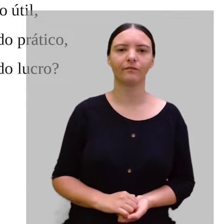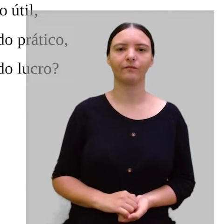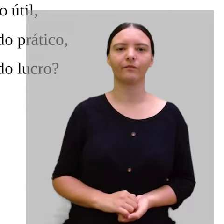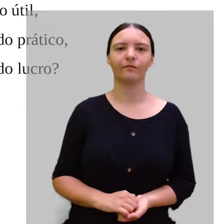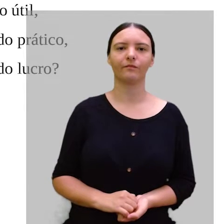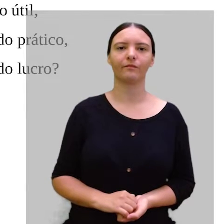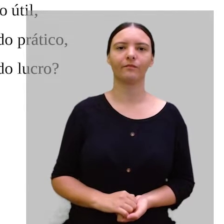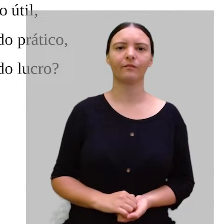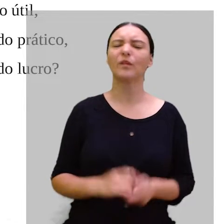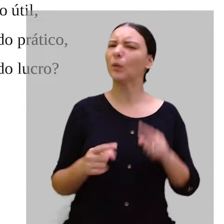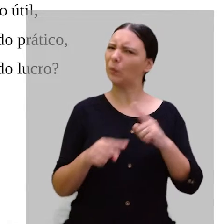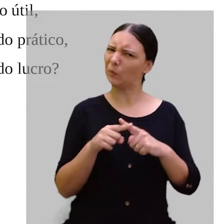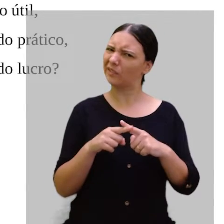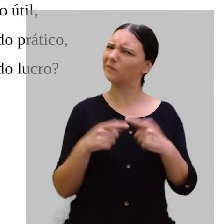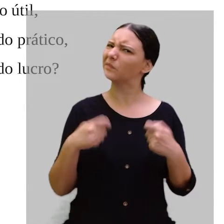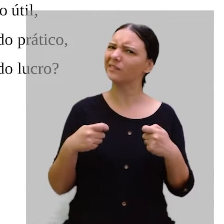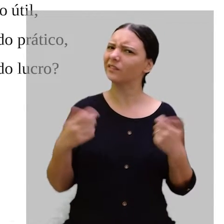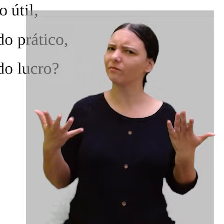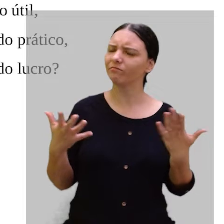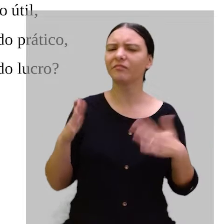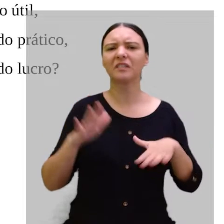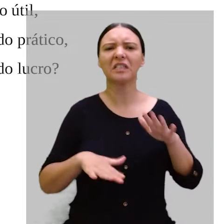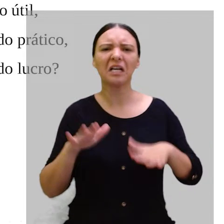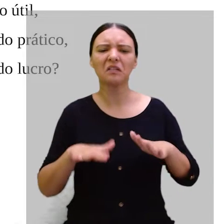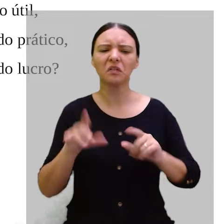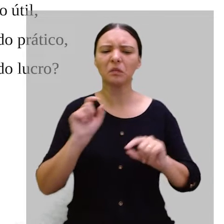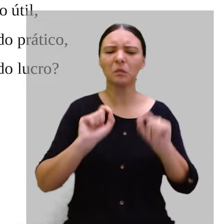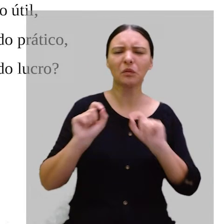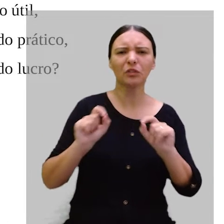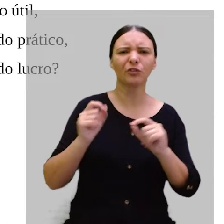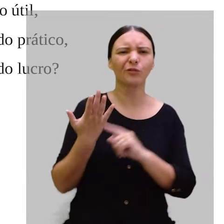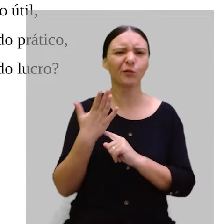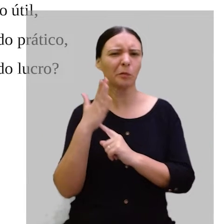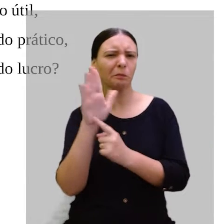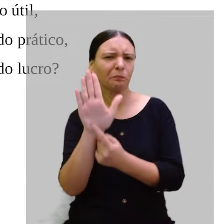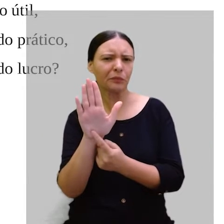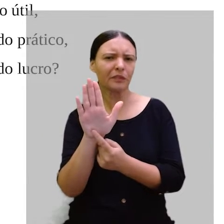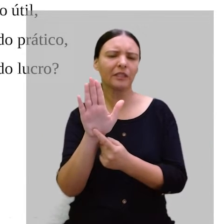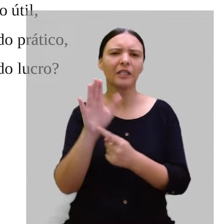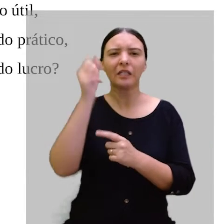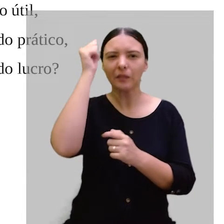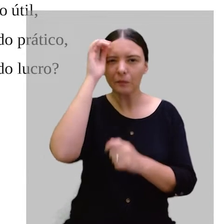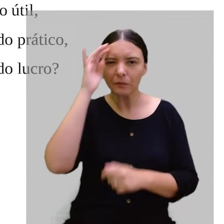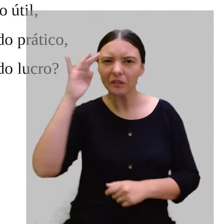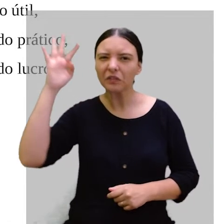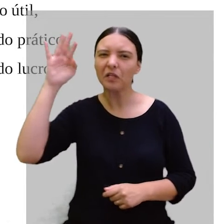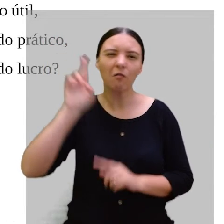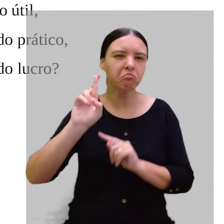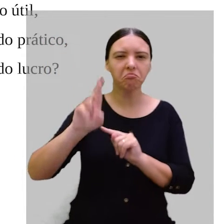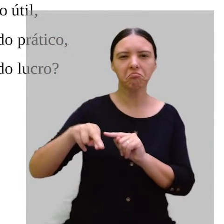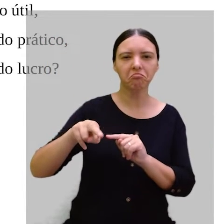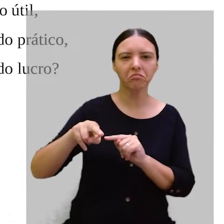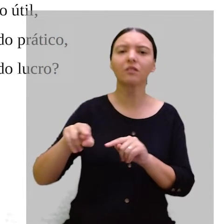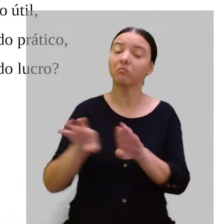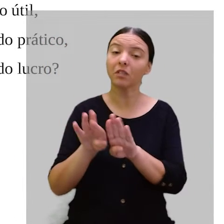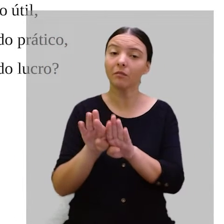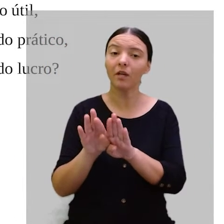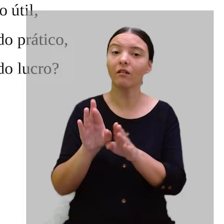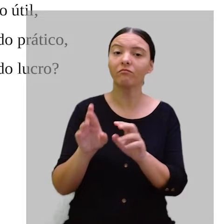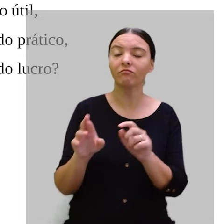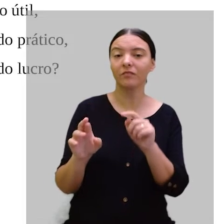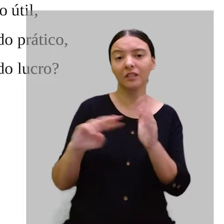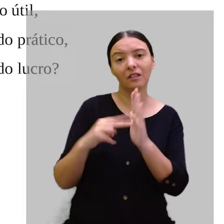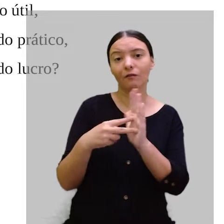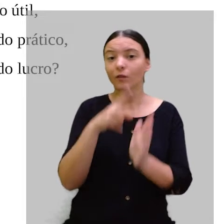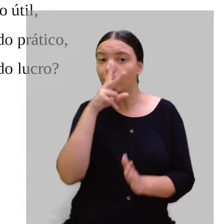Então, tem que ter porquê? Às vezes a falta de motivo aparente, a imaginada falta de razão, nisso há uma razão muito forte,